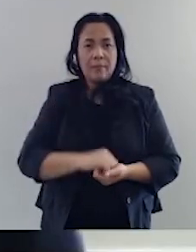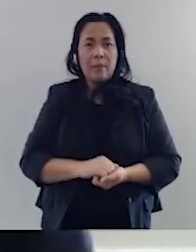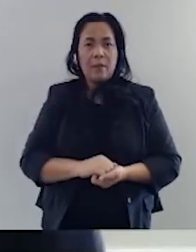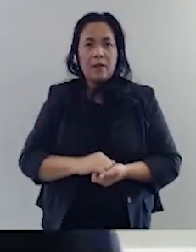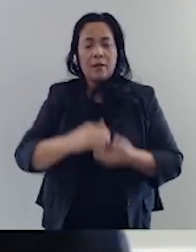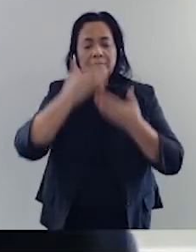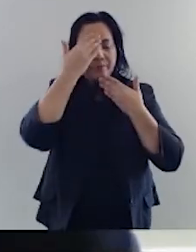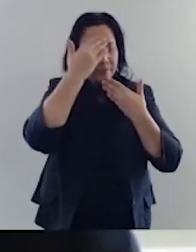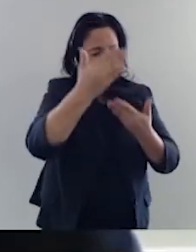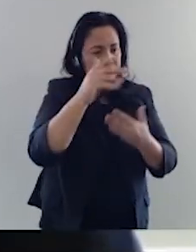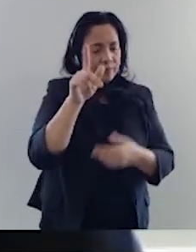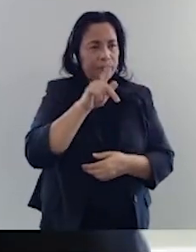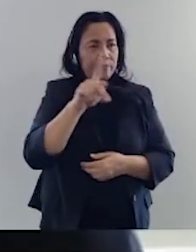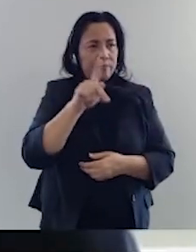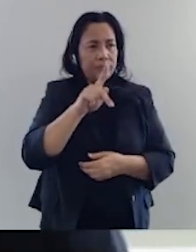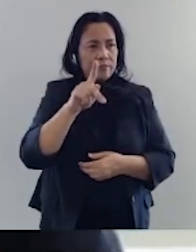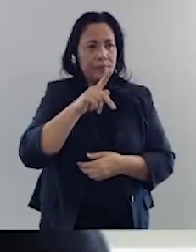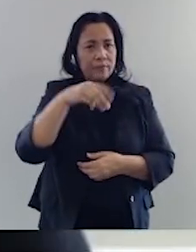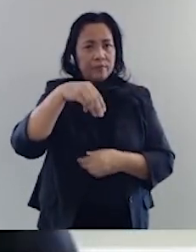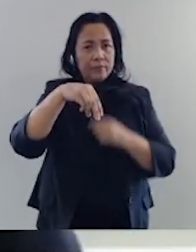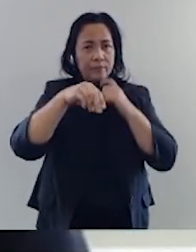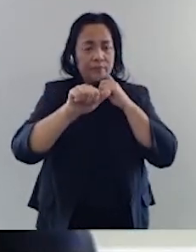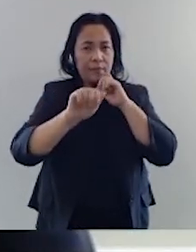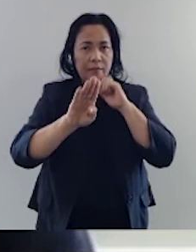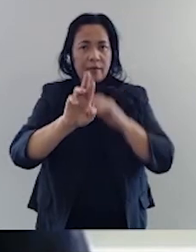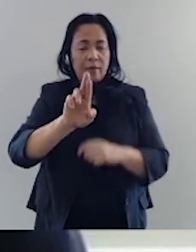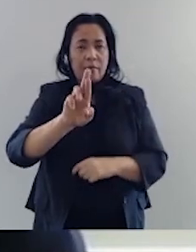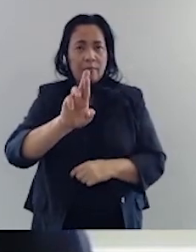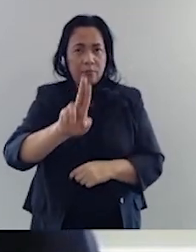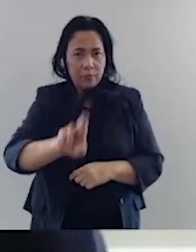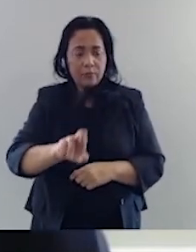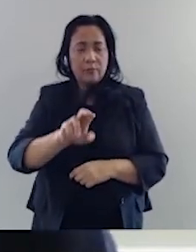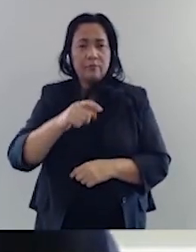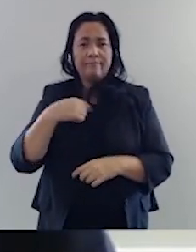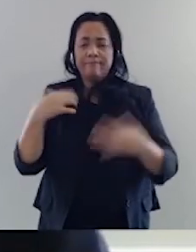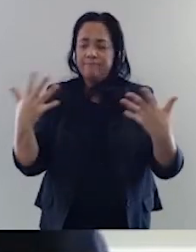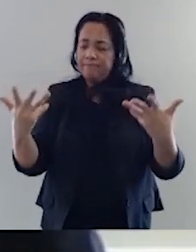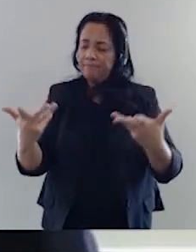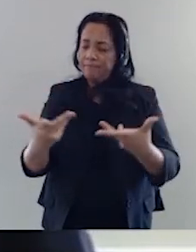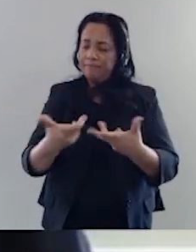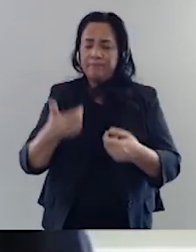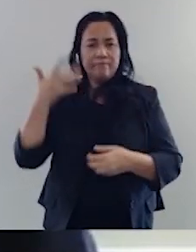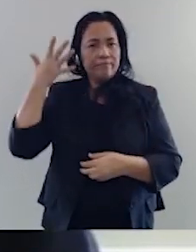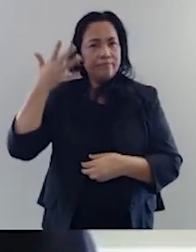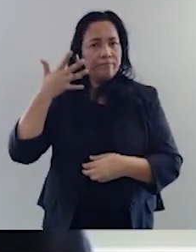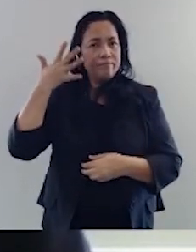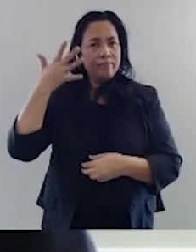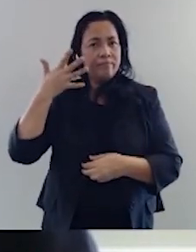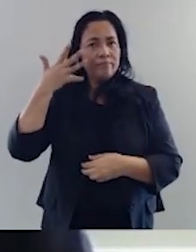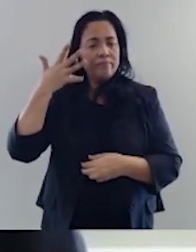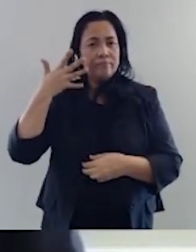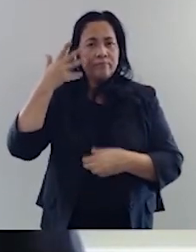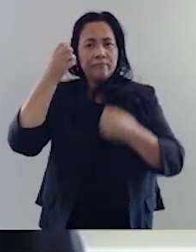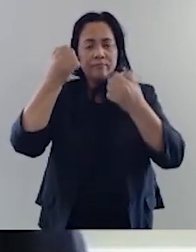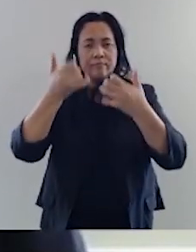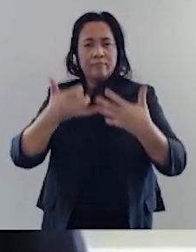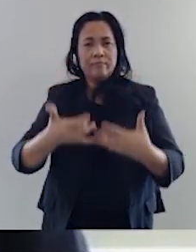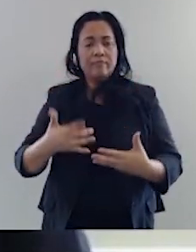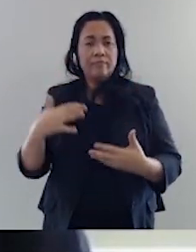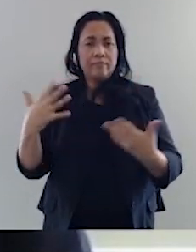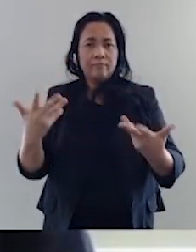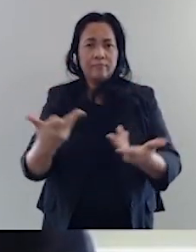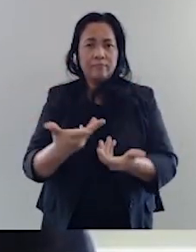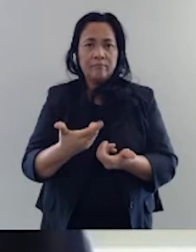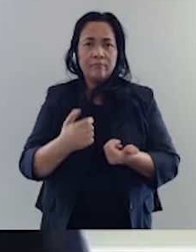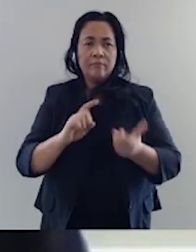Obrigado, professor Nabor. Foi uma extraordinária conferência, essa que o senhor proferiu, dando uma